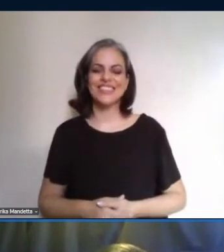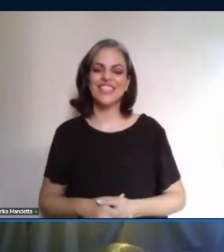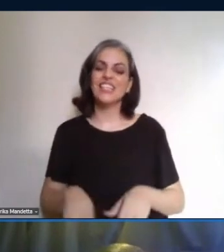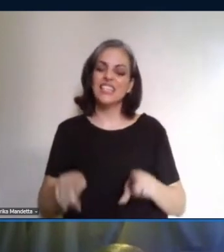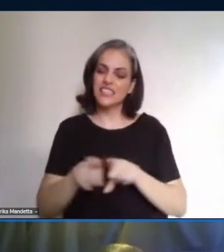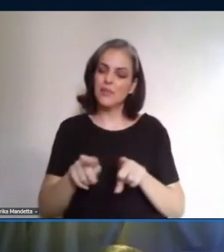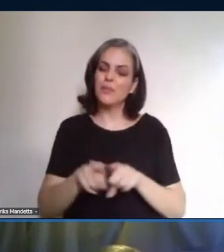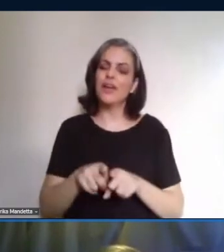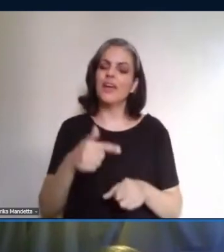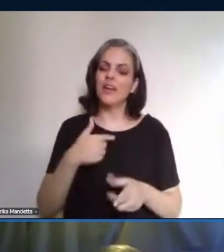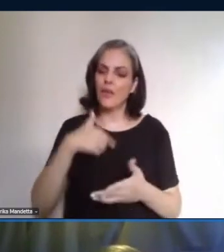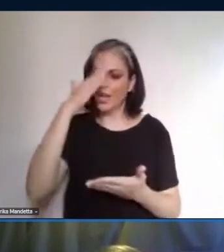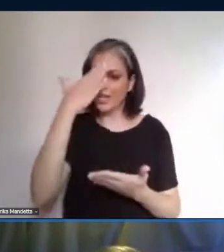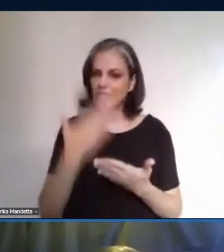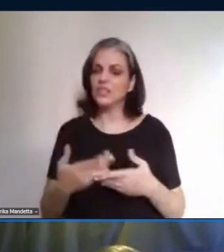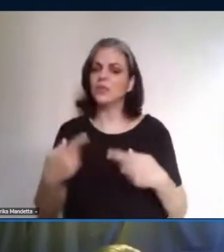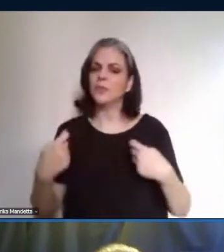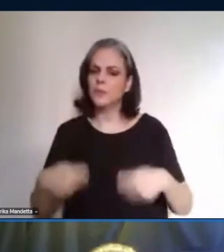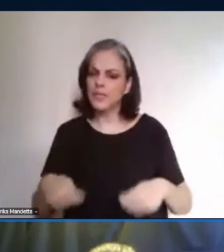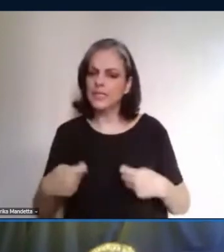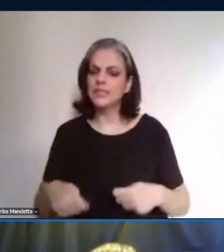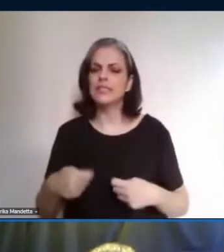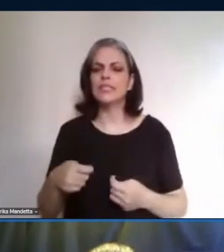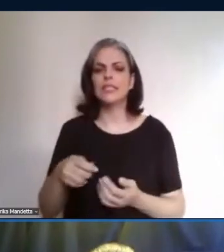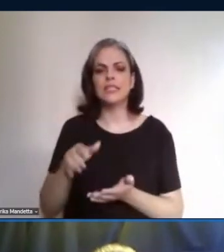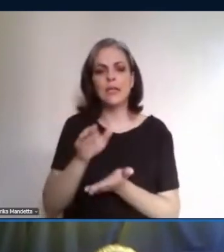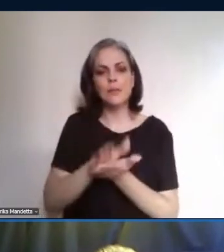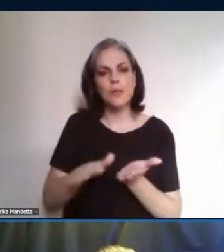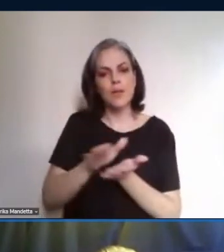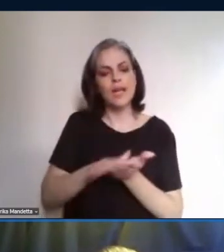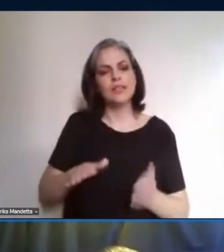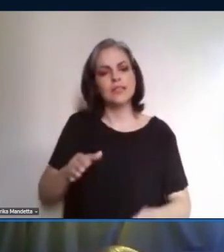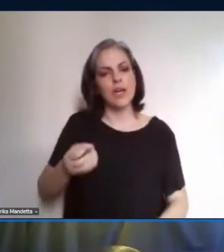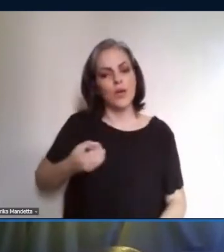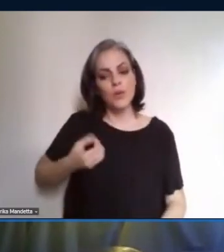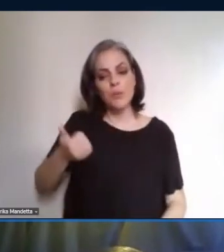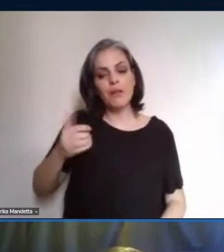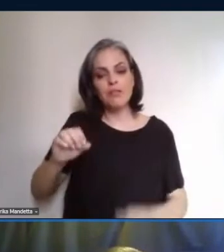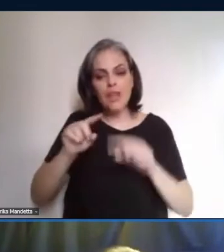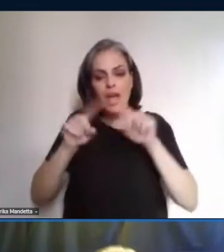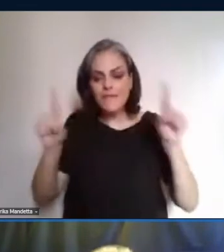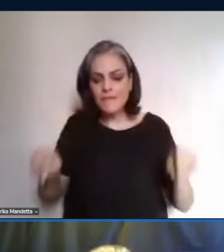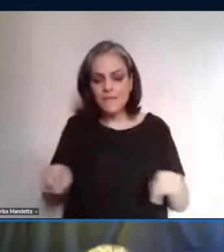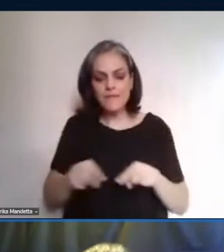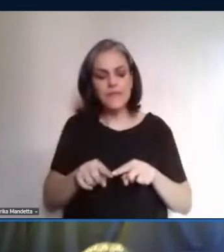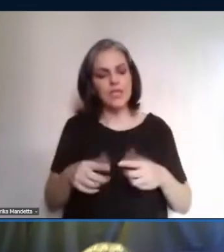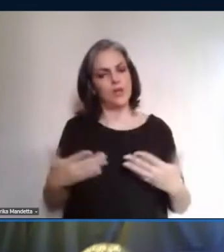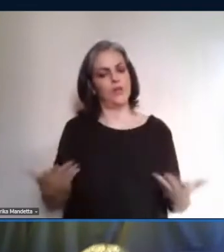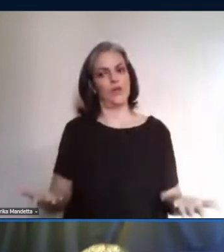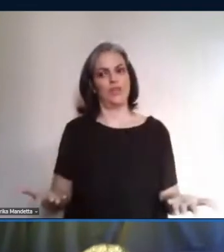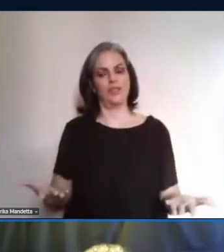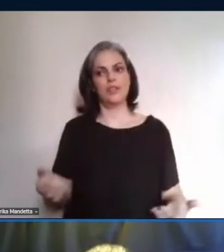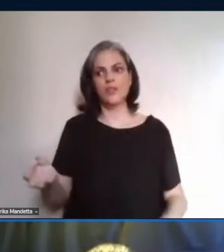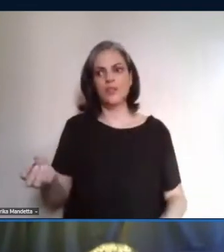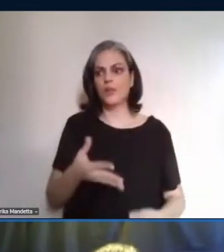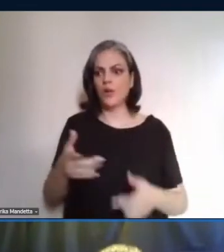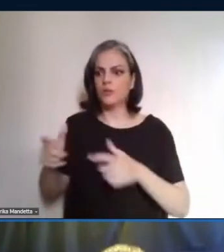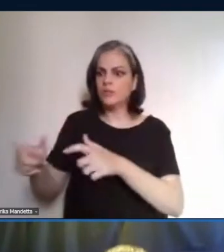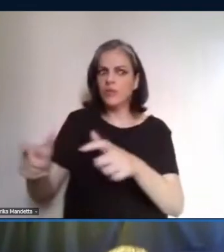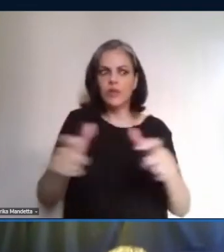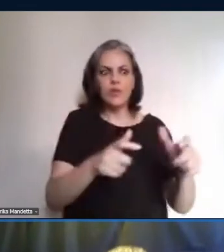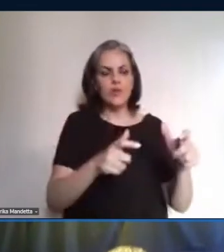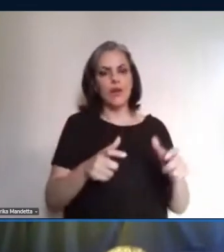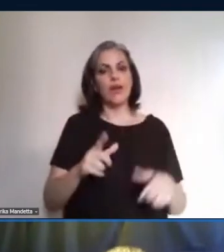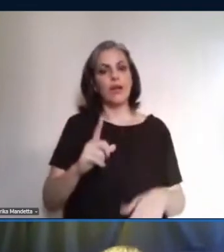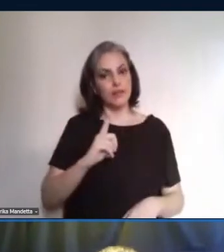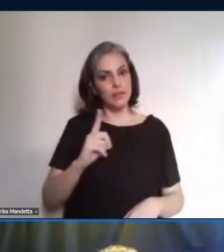seja necessária uma publicação dessa figura 10 da página 105 como uma inovação de espaços, porque isso tem no